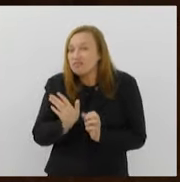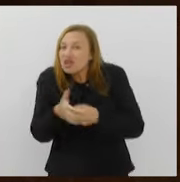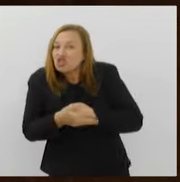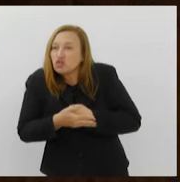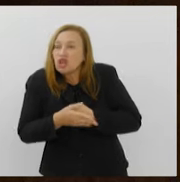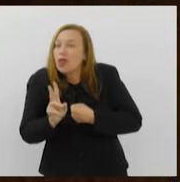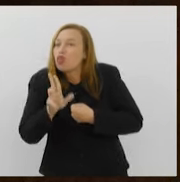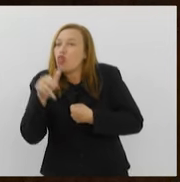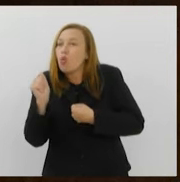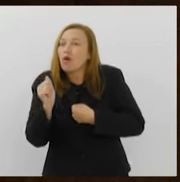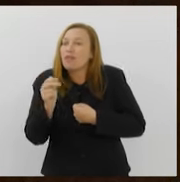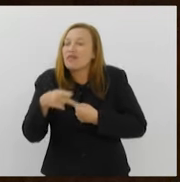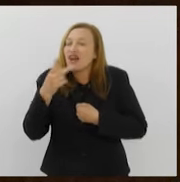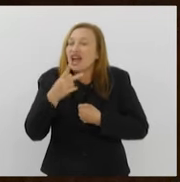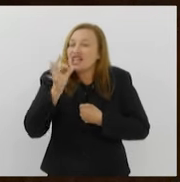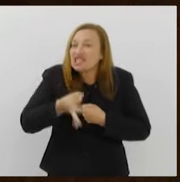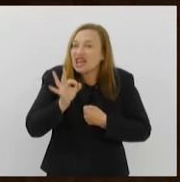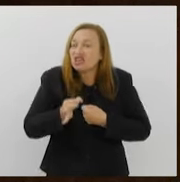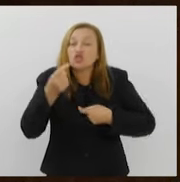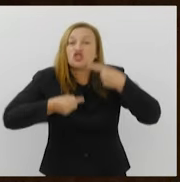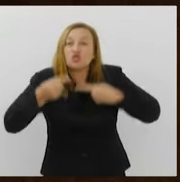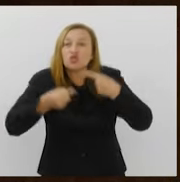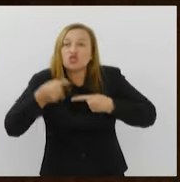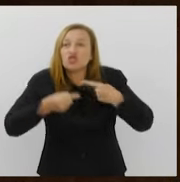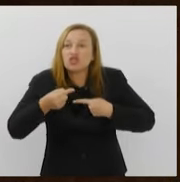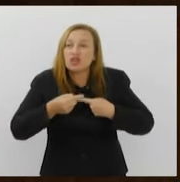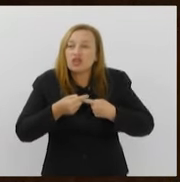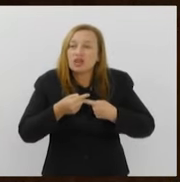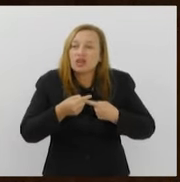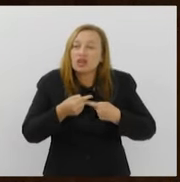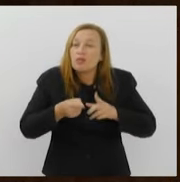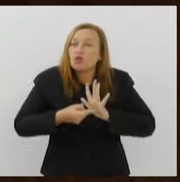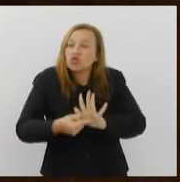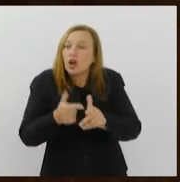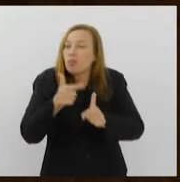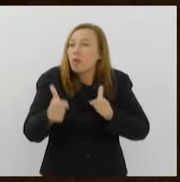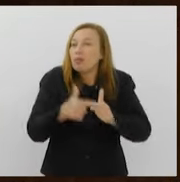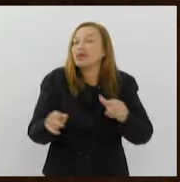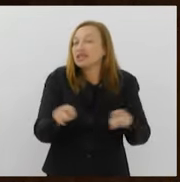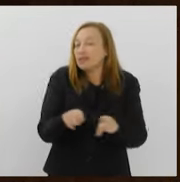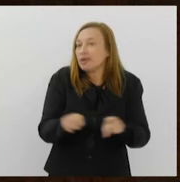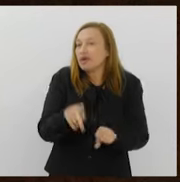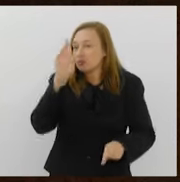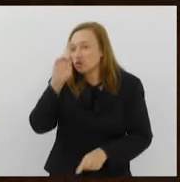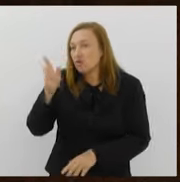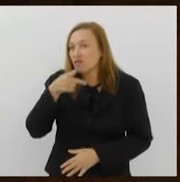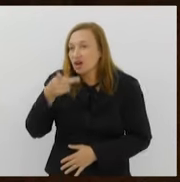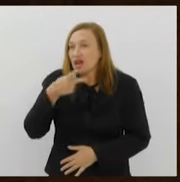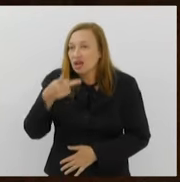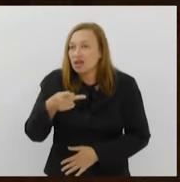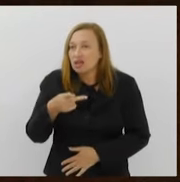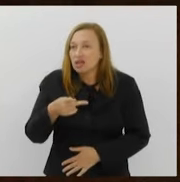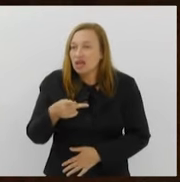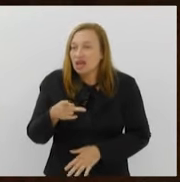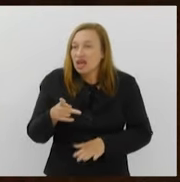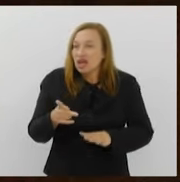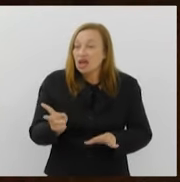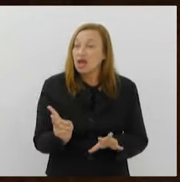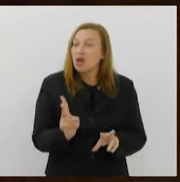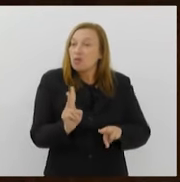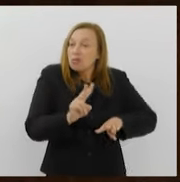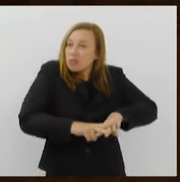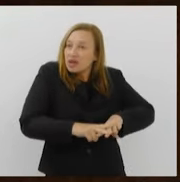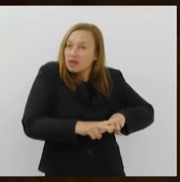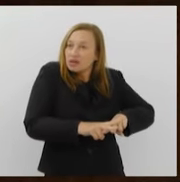para, de fato, debater e ir para cima do problema. E aquela coisa também que você falou, aumenta a pena, prisão perpétua